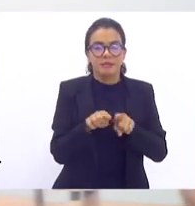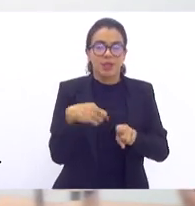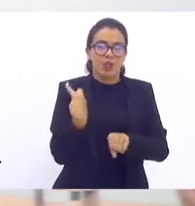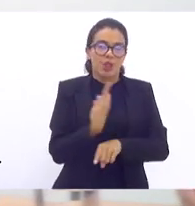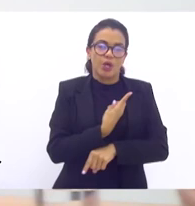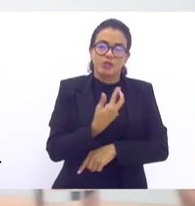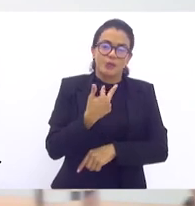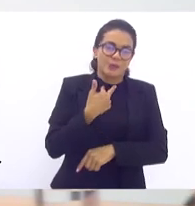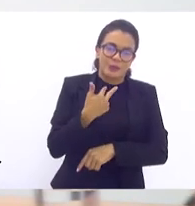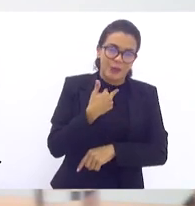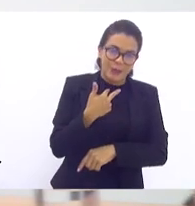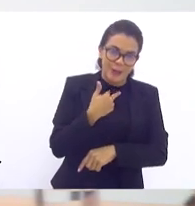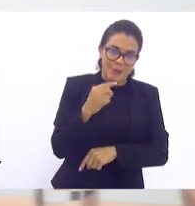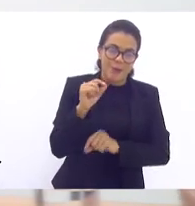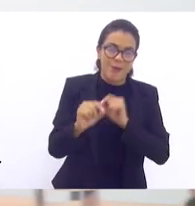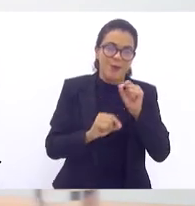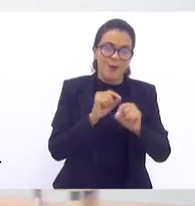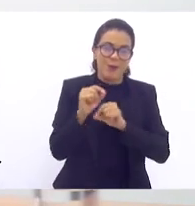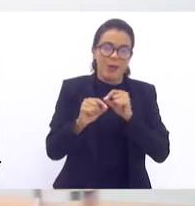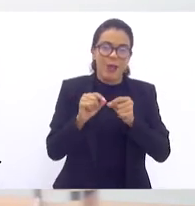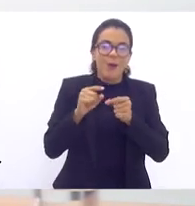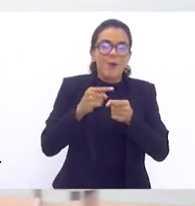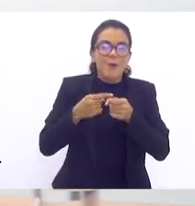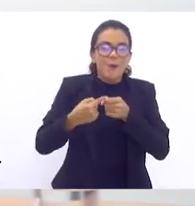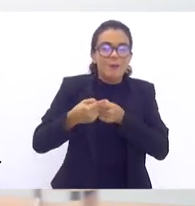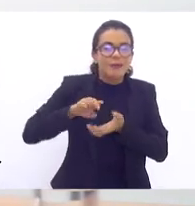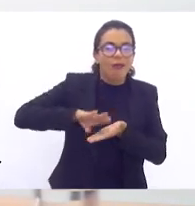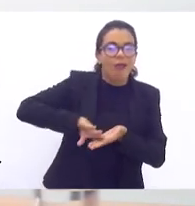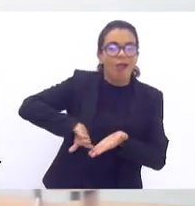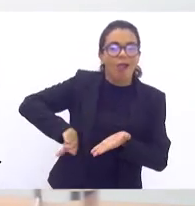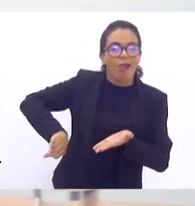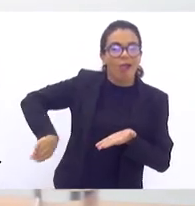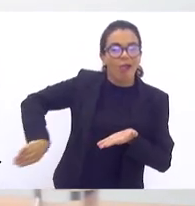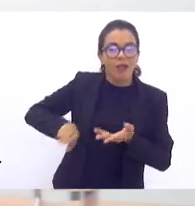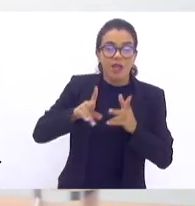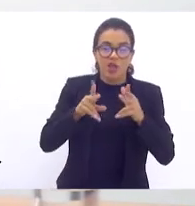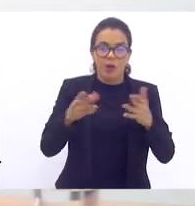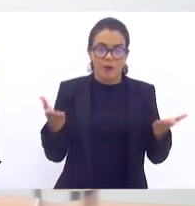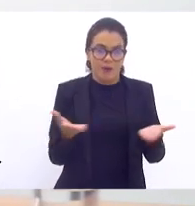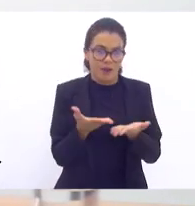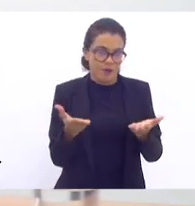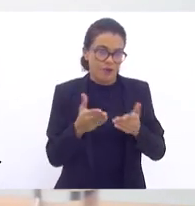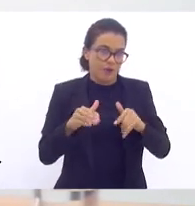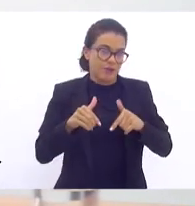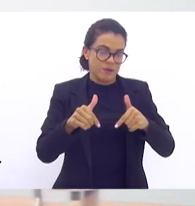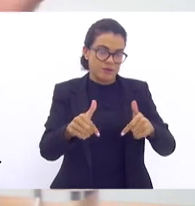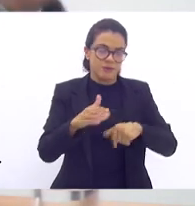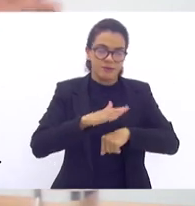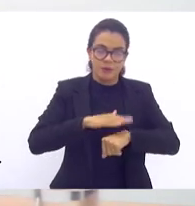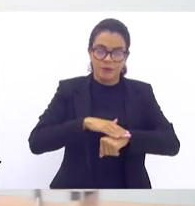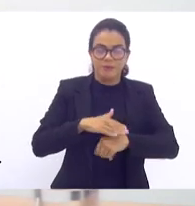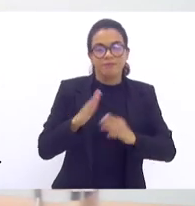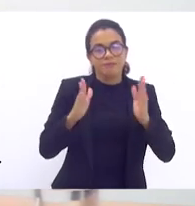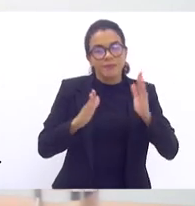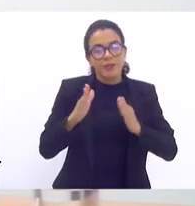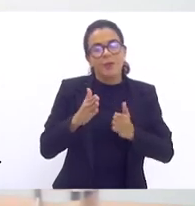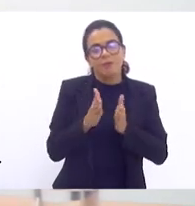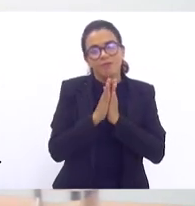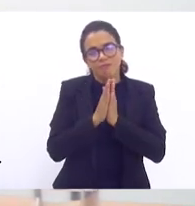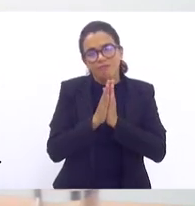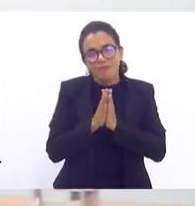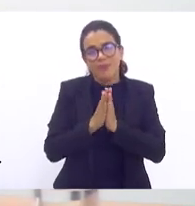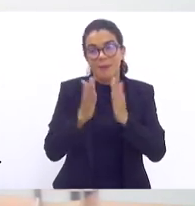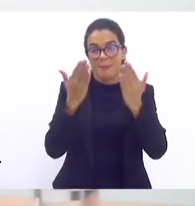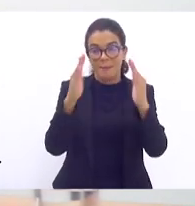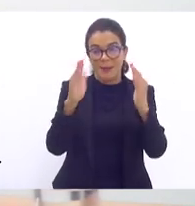podemos deixar e matar os municípios a língua como está acontecendo na atual momento então fica aqui apelo